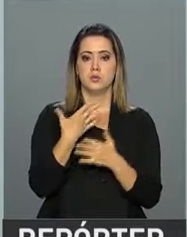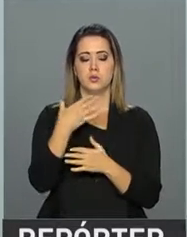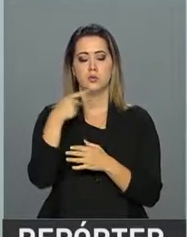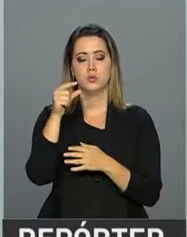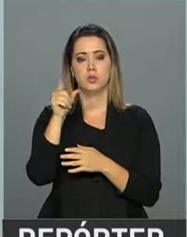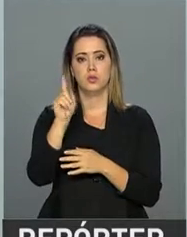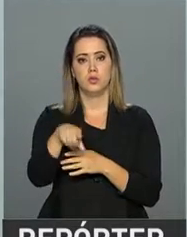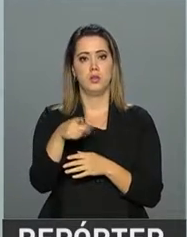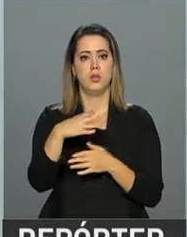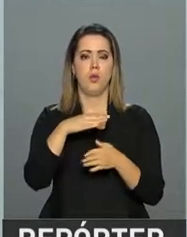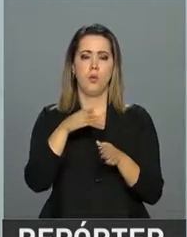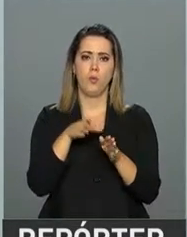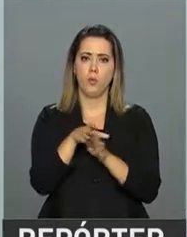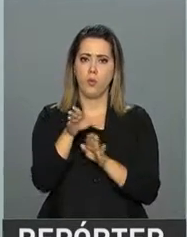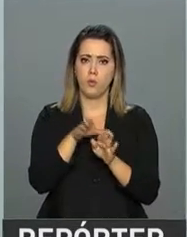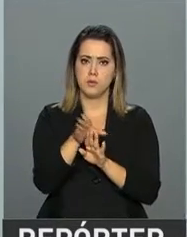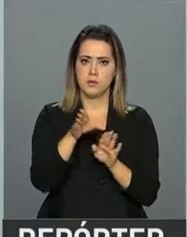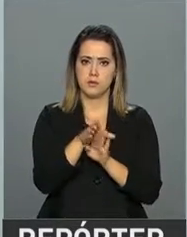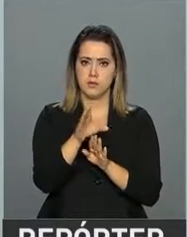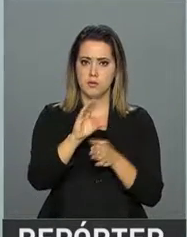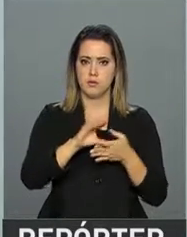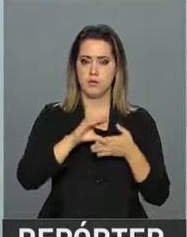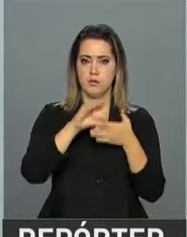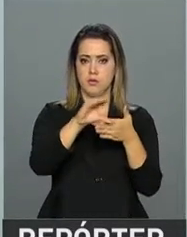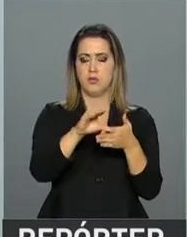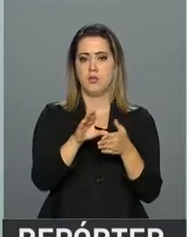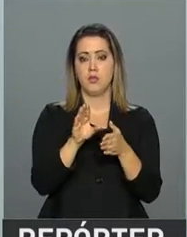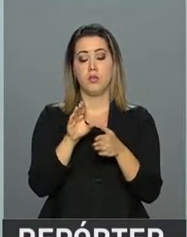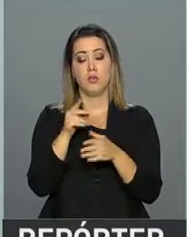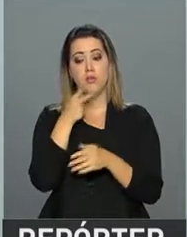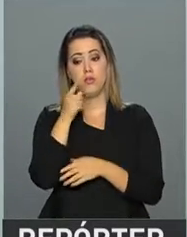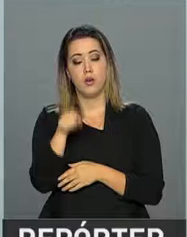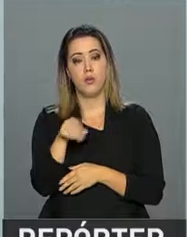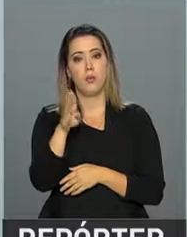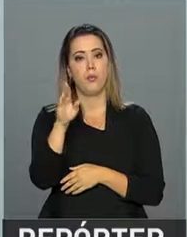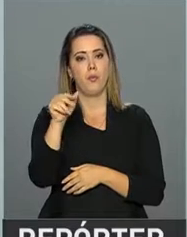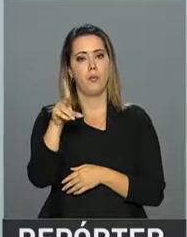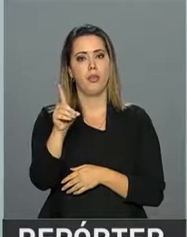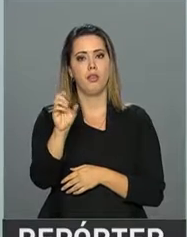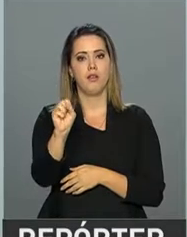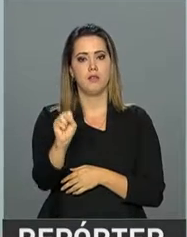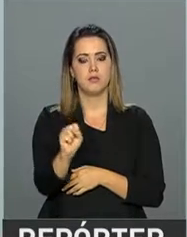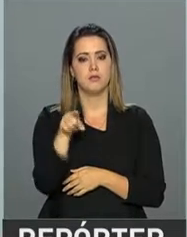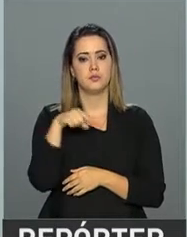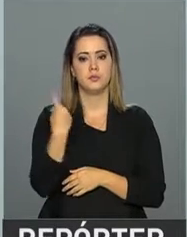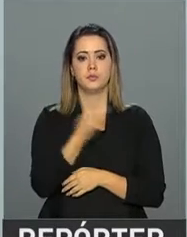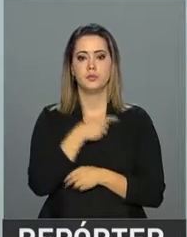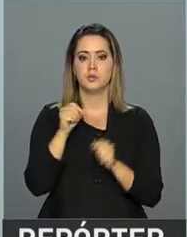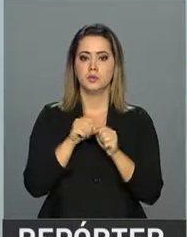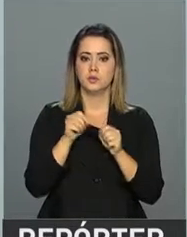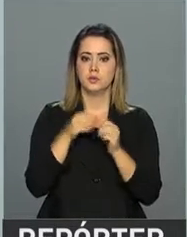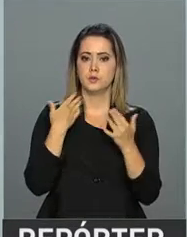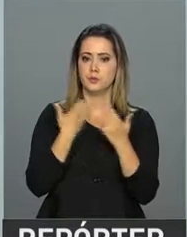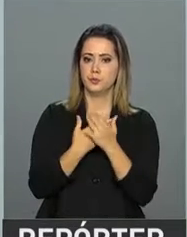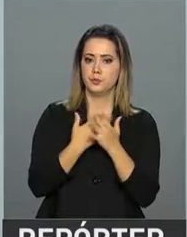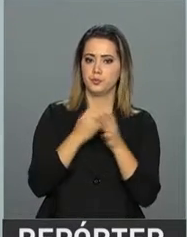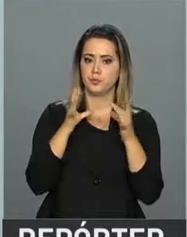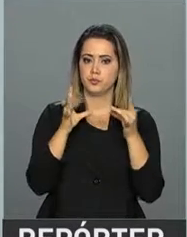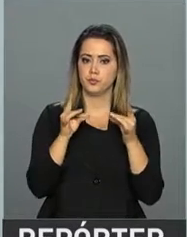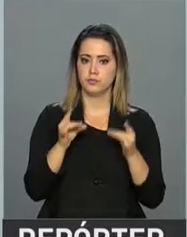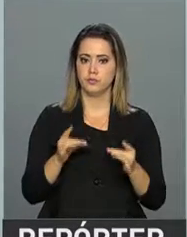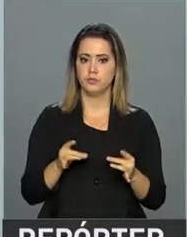que o conselho fez a obedece pra que é fizesse um estudo detalhado